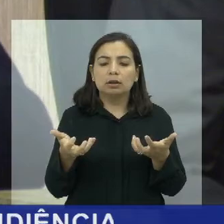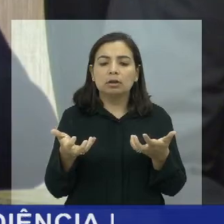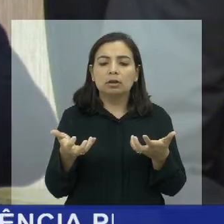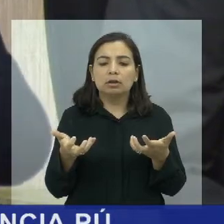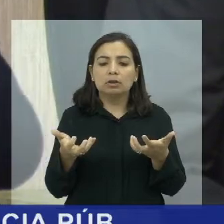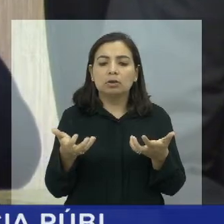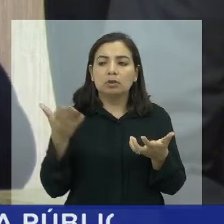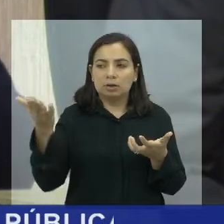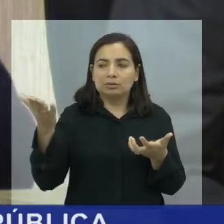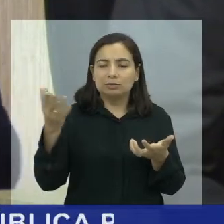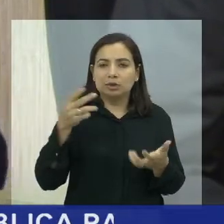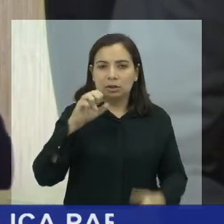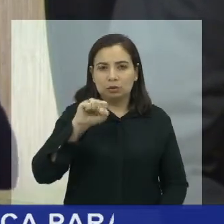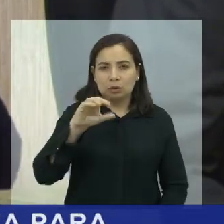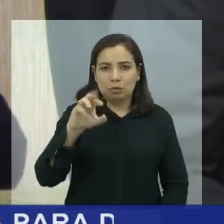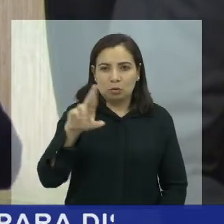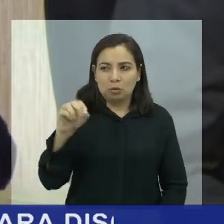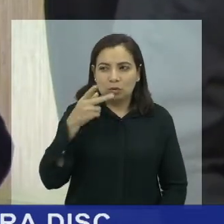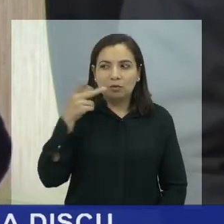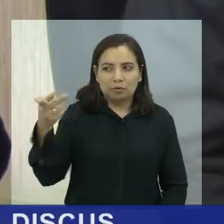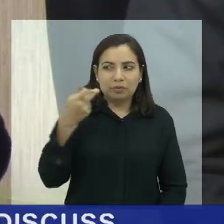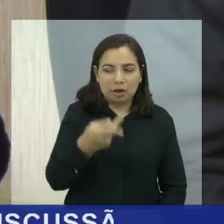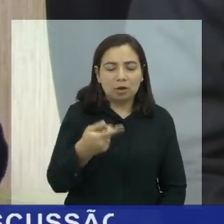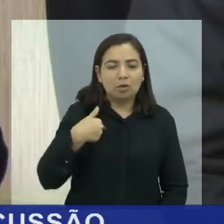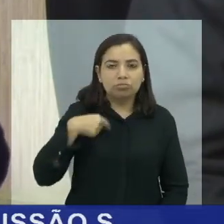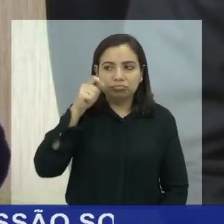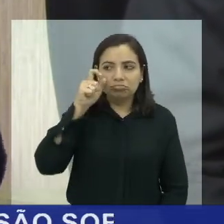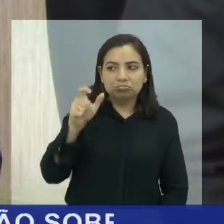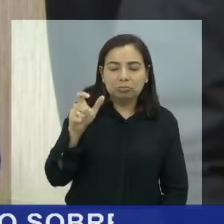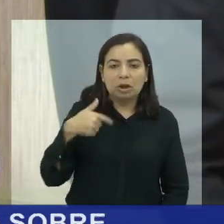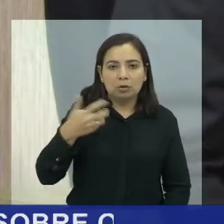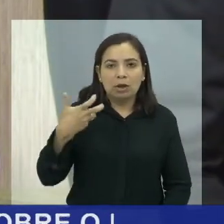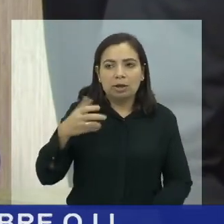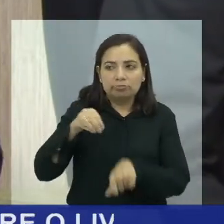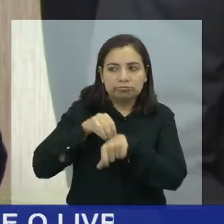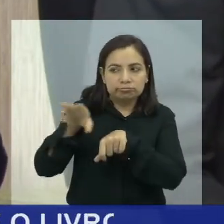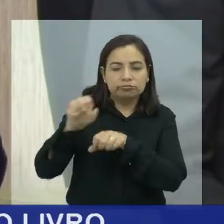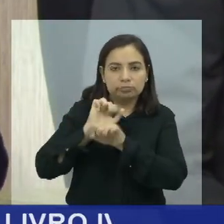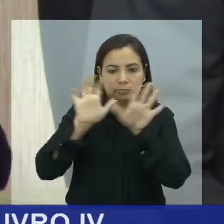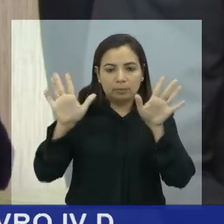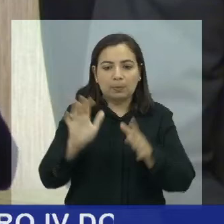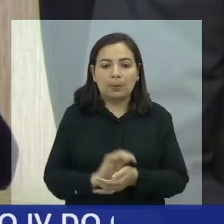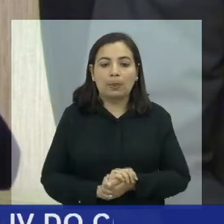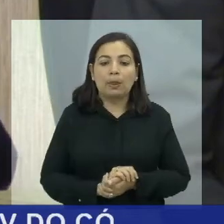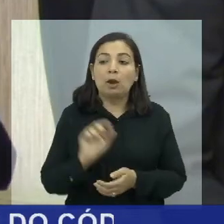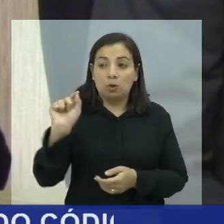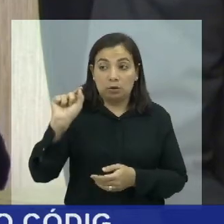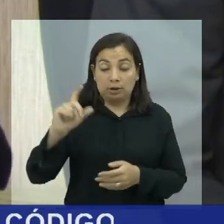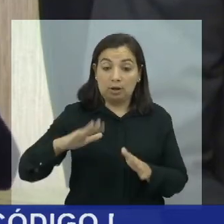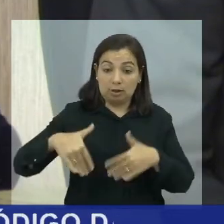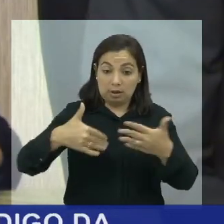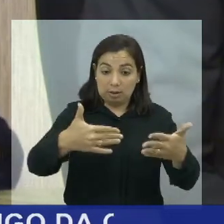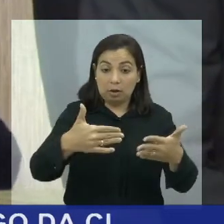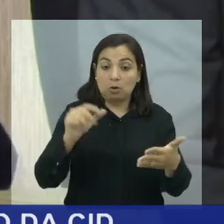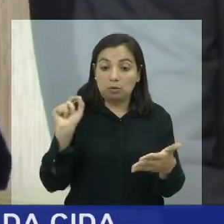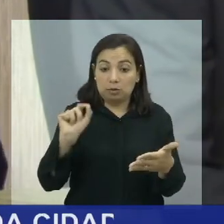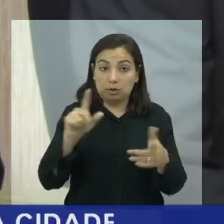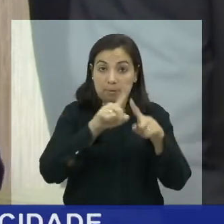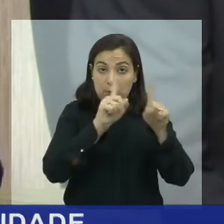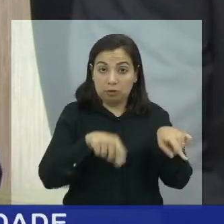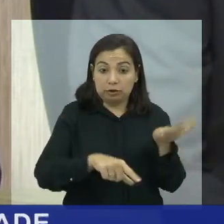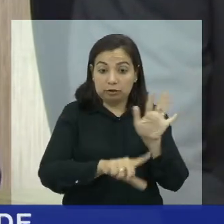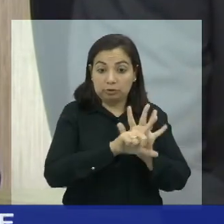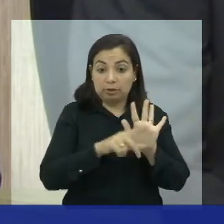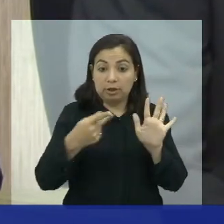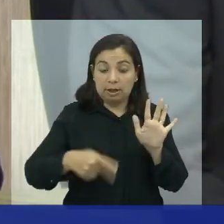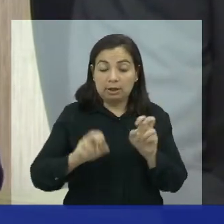doutora Socorro colocou, que eu acho interessante já esclarecer, é o seguinte: a tramitação desse projeto de lei aqui